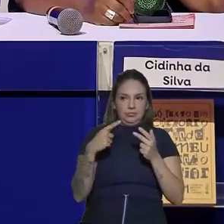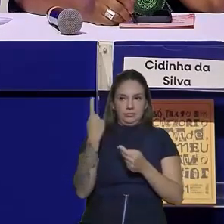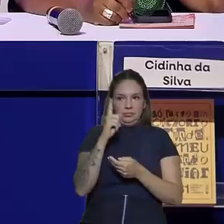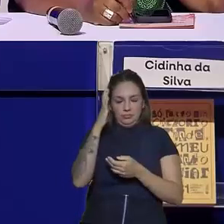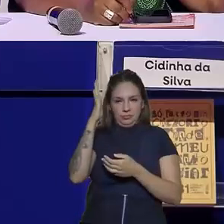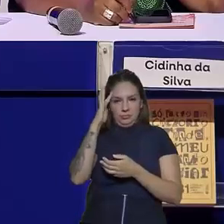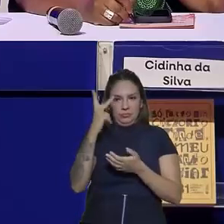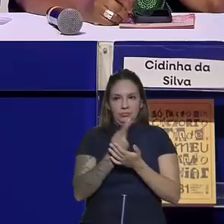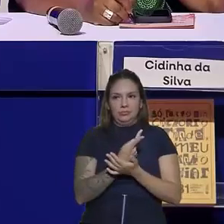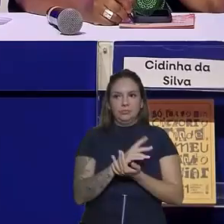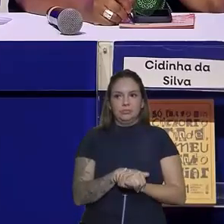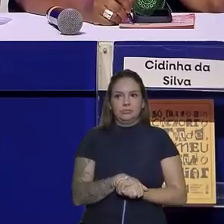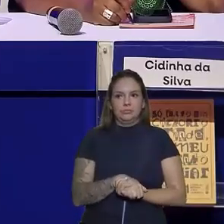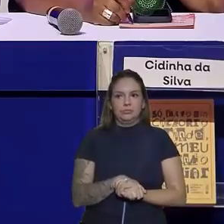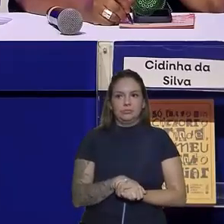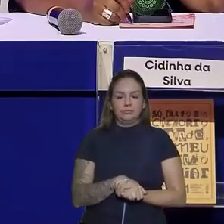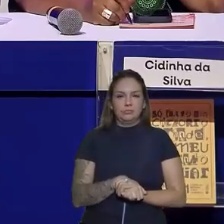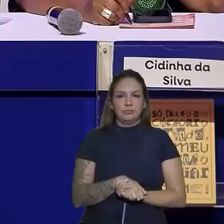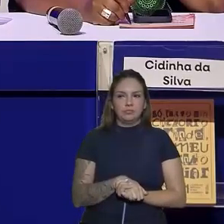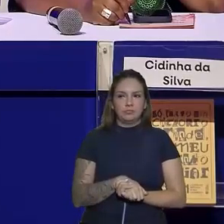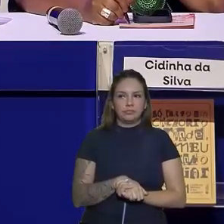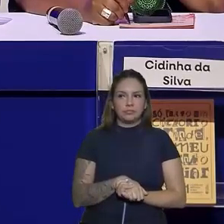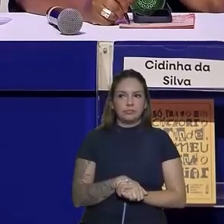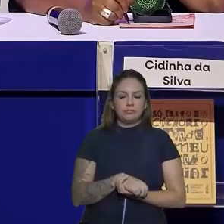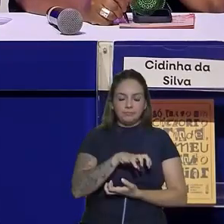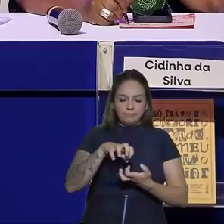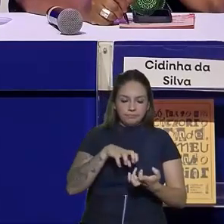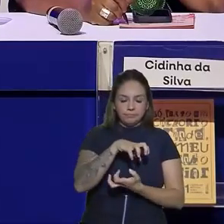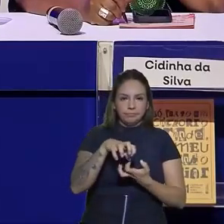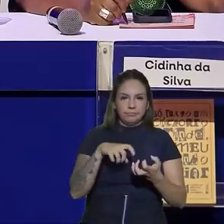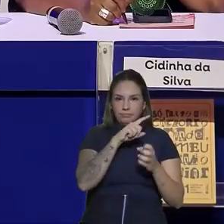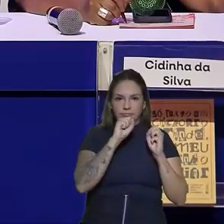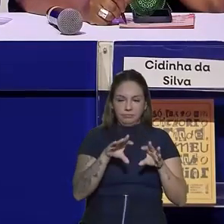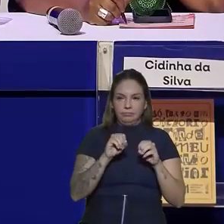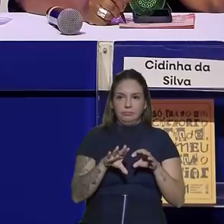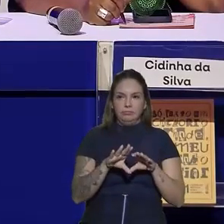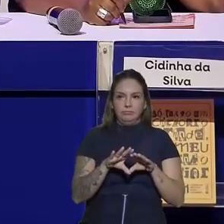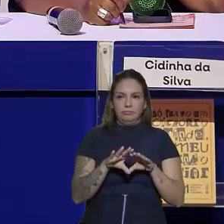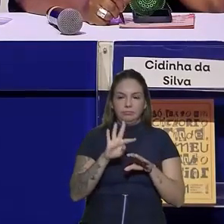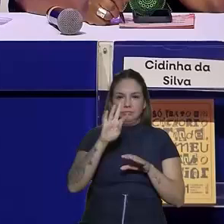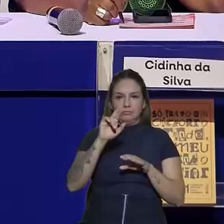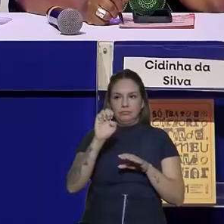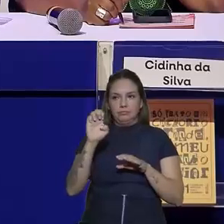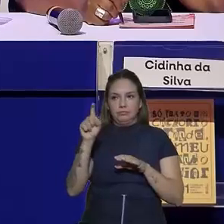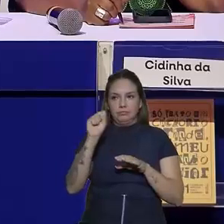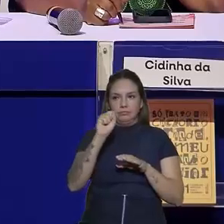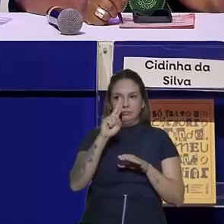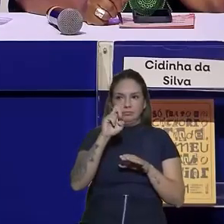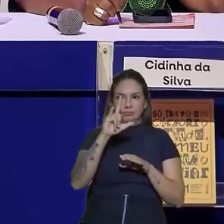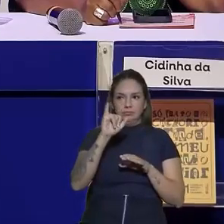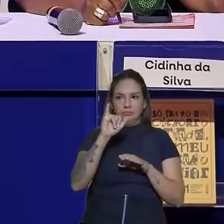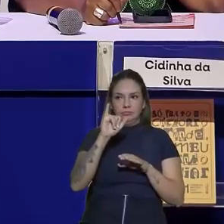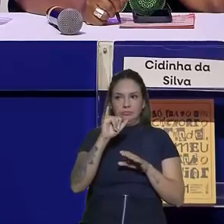que a gente nem imaginava que ia acontecer. Mas foi uma greve em que o Juan deu uma aula sobre a tese da Sueli